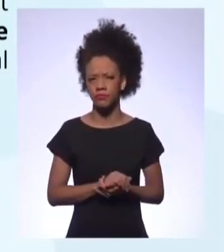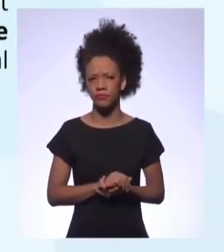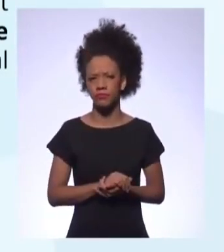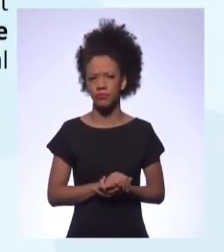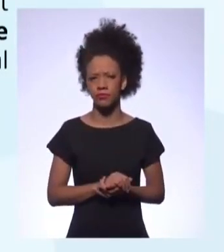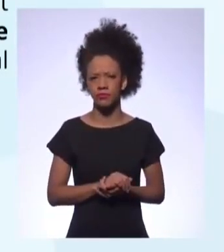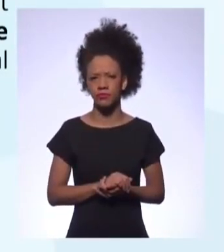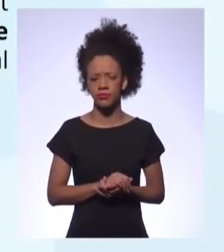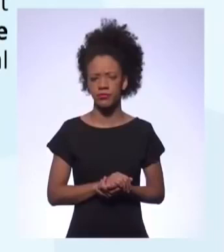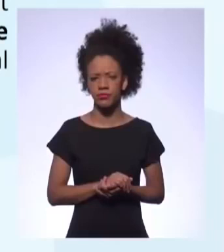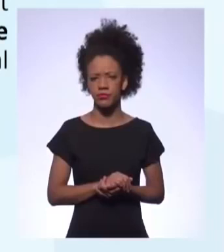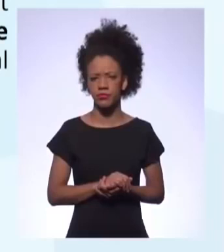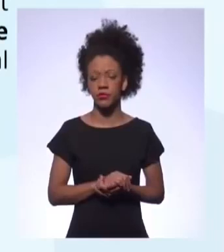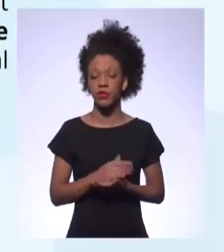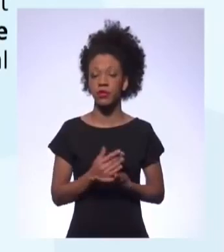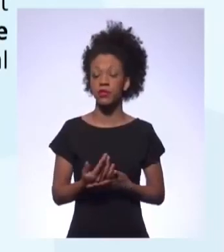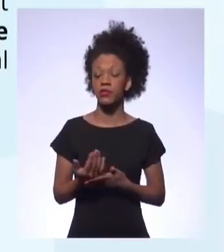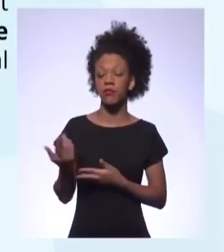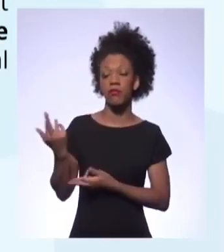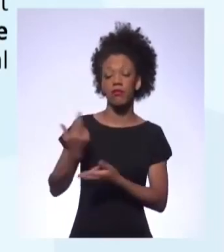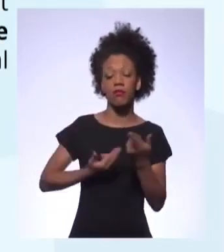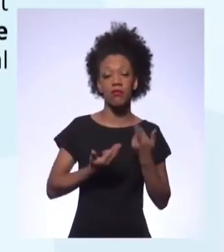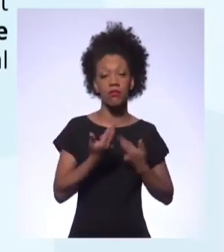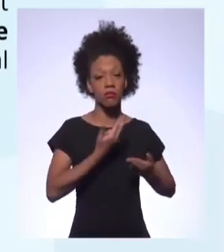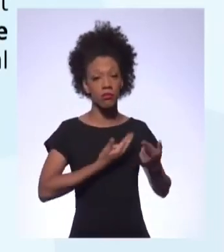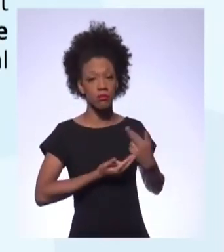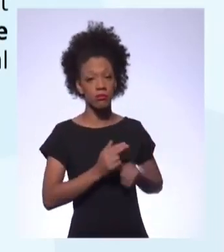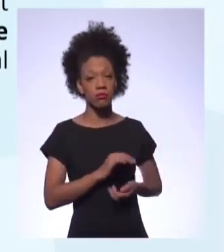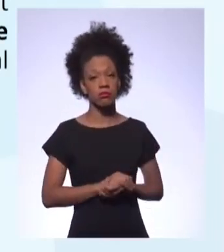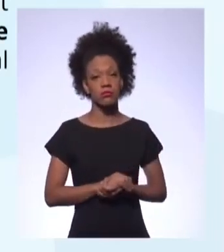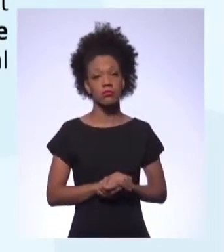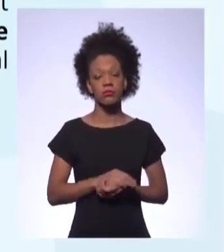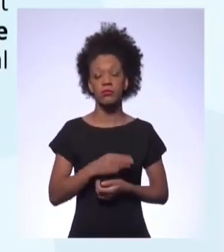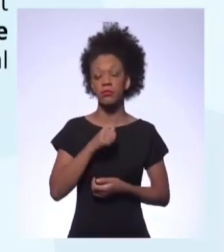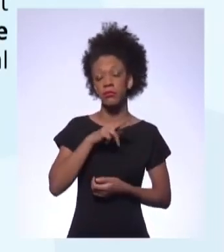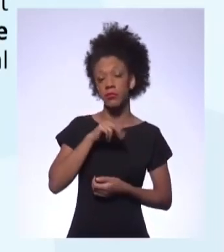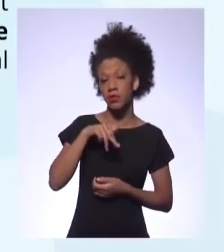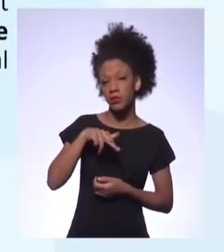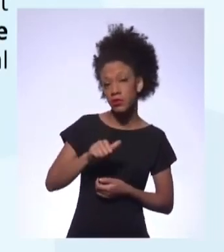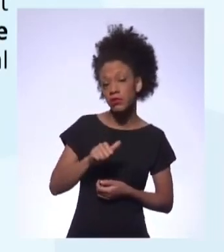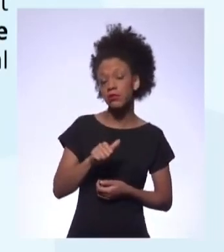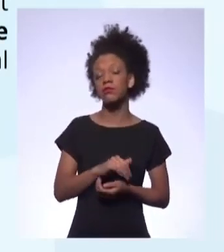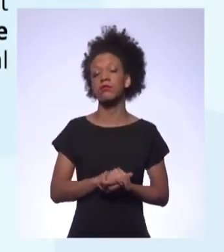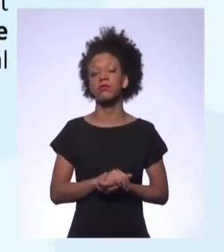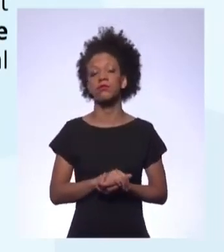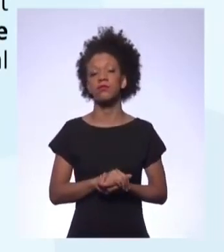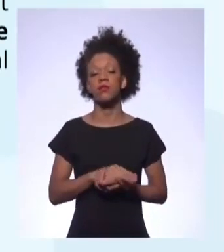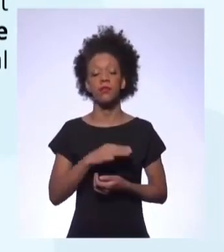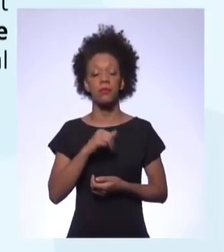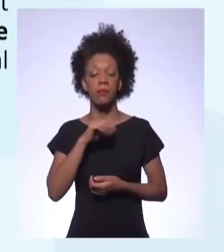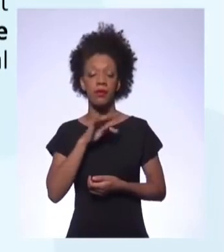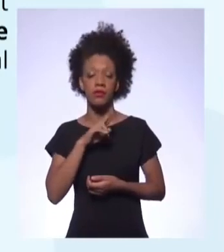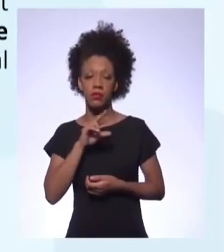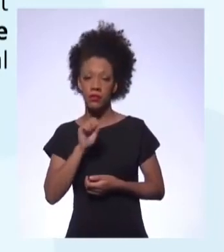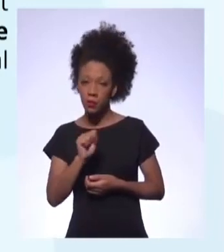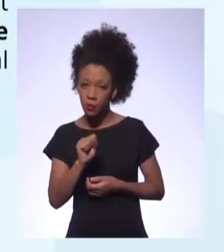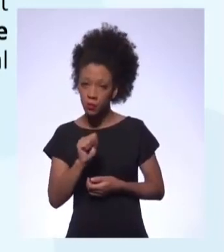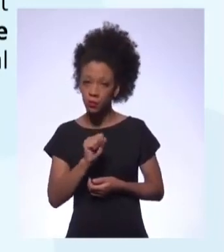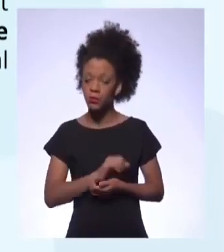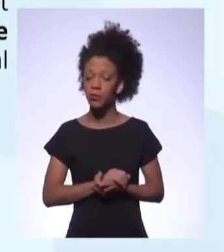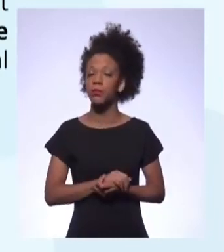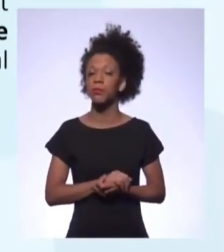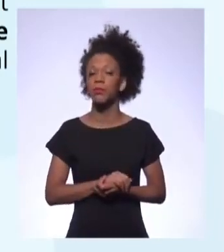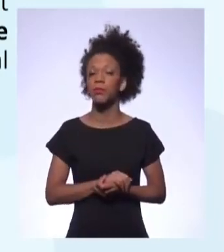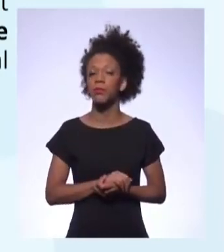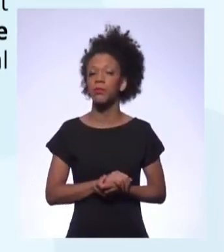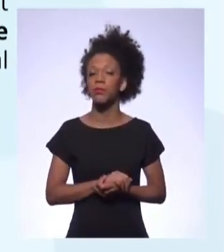students answered, E muitos alunos responderam, I am Mariana, eu sou Mariana, or my name is Mateus, ou meu nome é Mateus. and